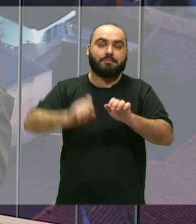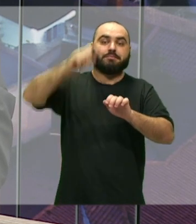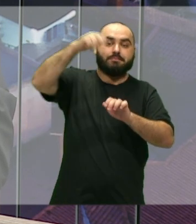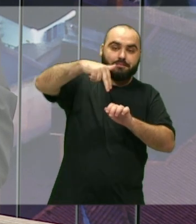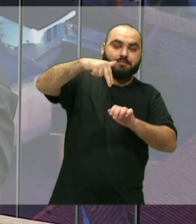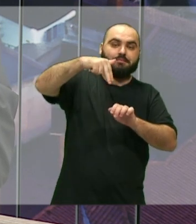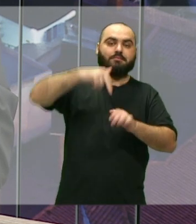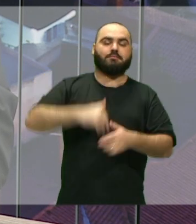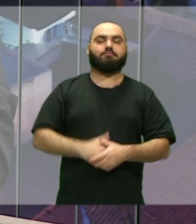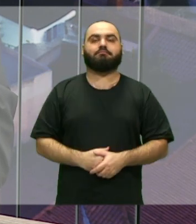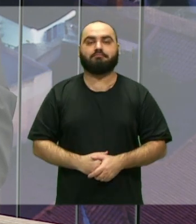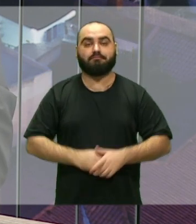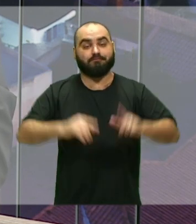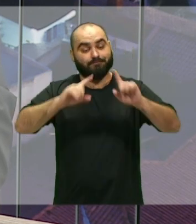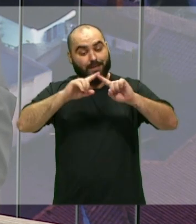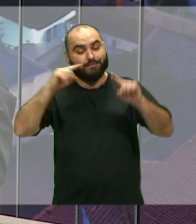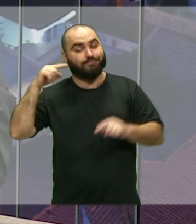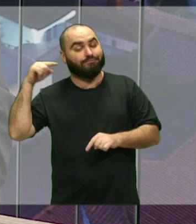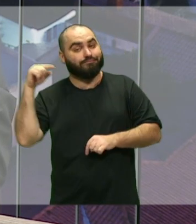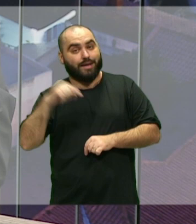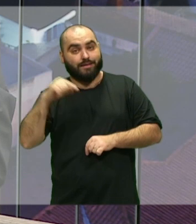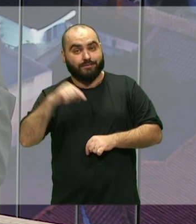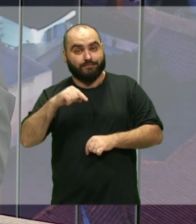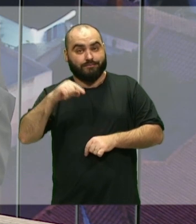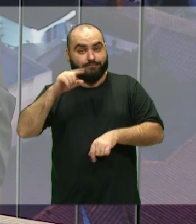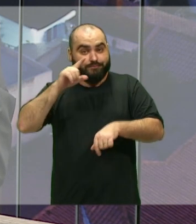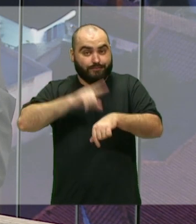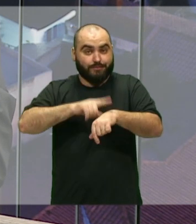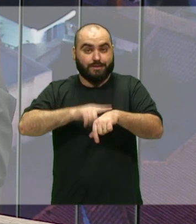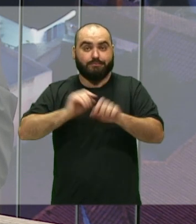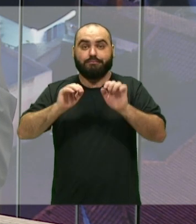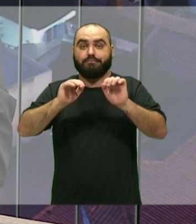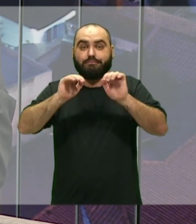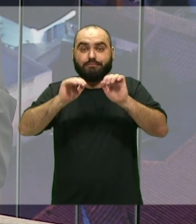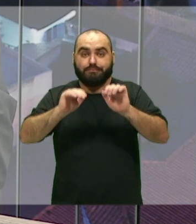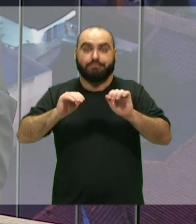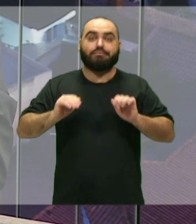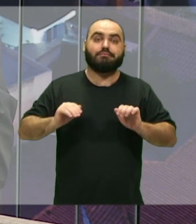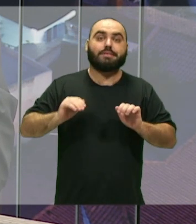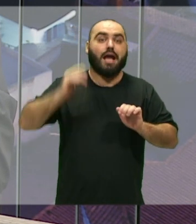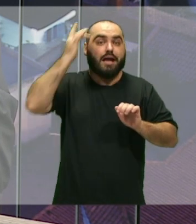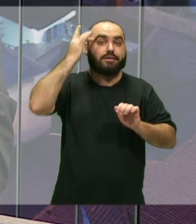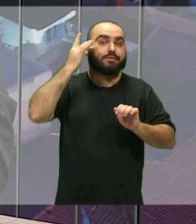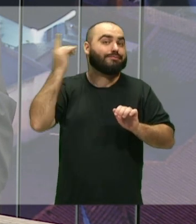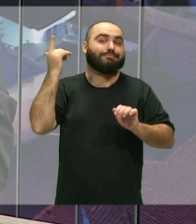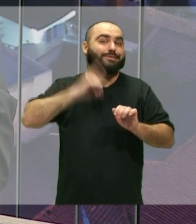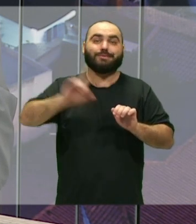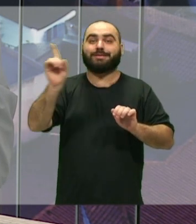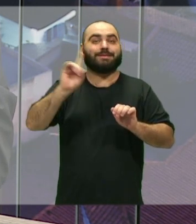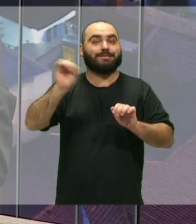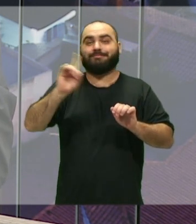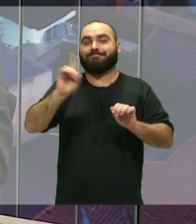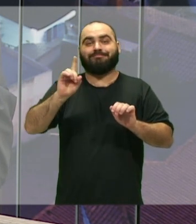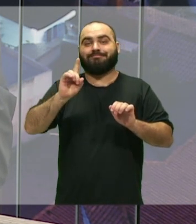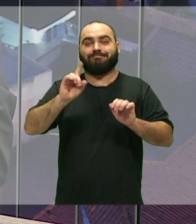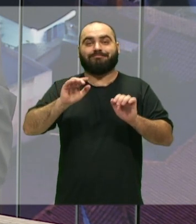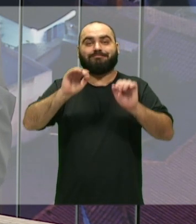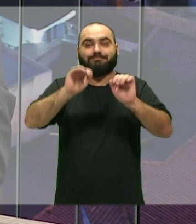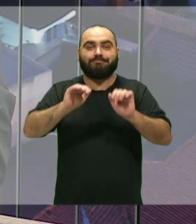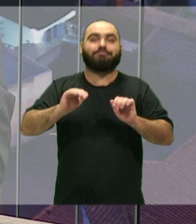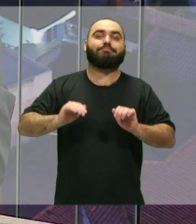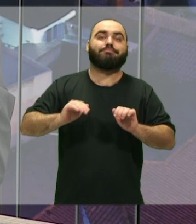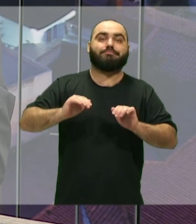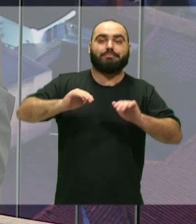cão-guia. E foi nesse impulso que ela tentou dar, ela achou que ela ia, ela não conseguiu, que ela